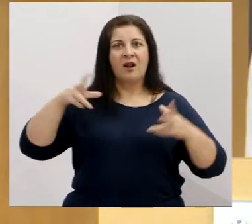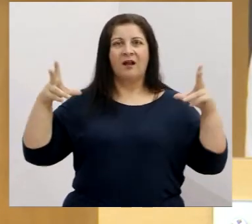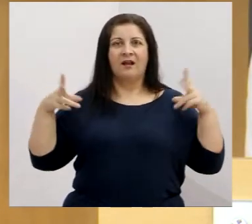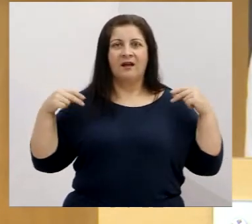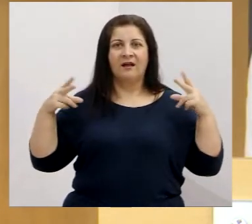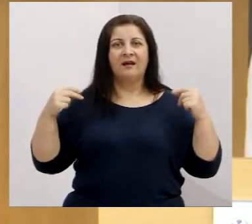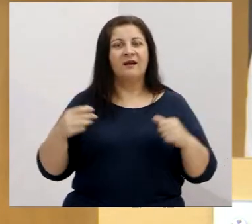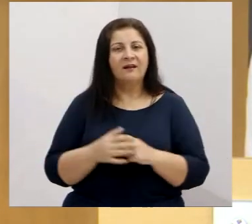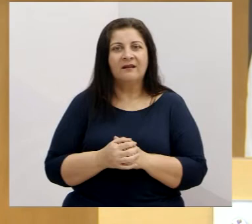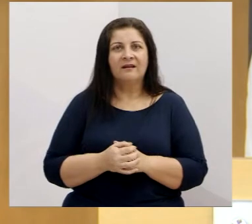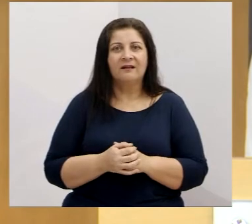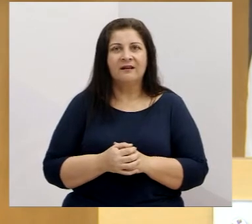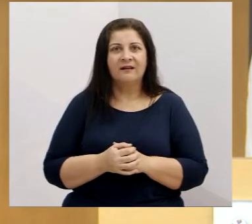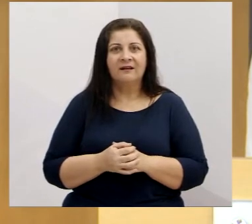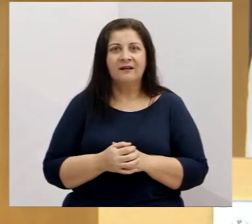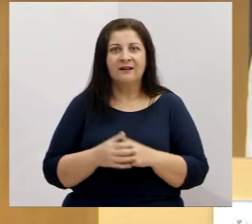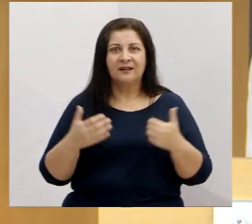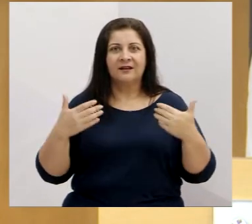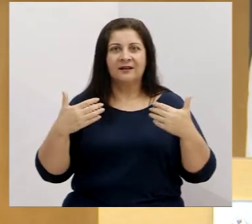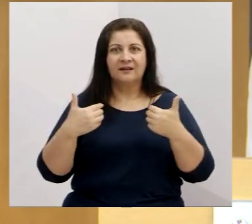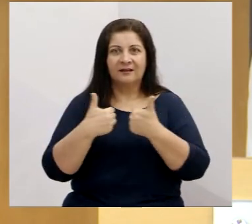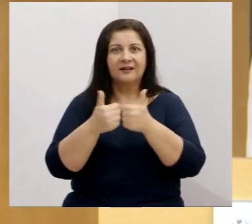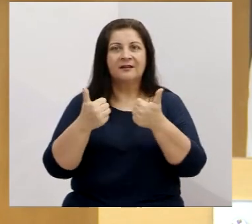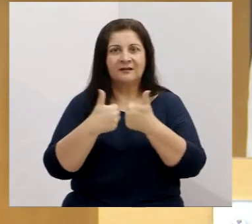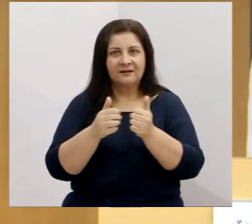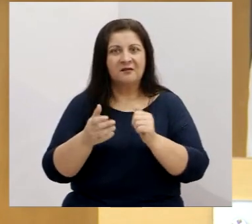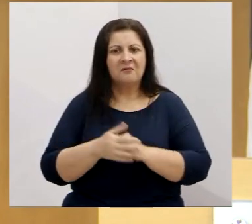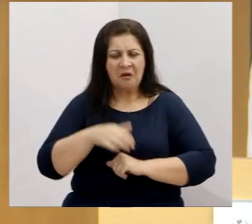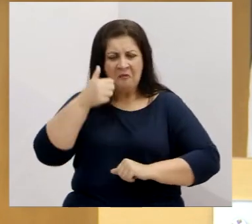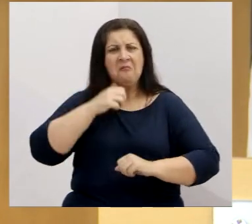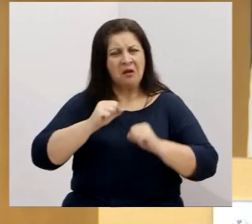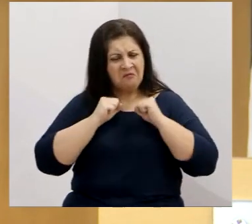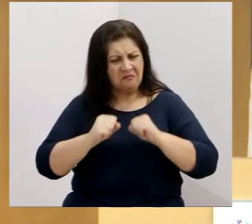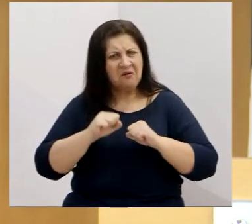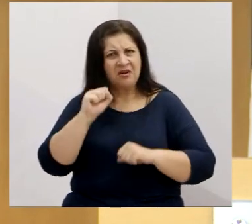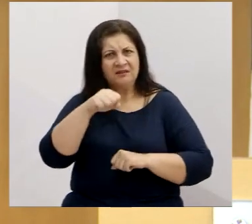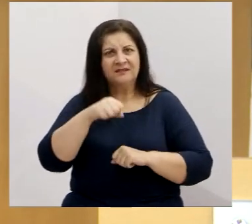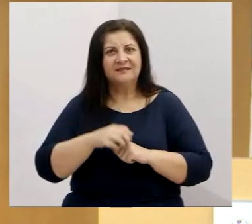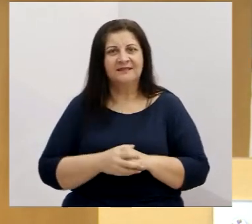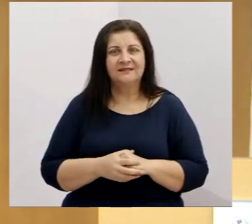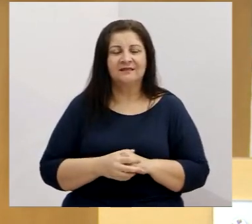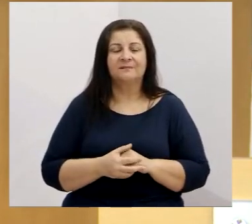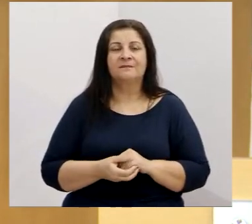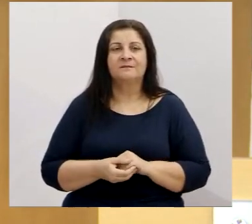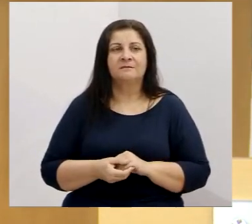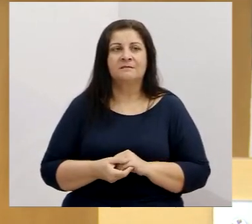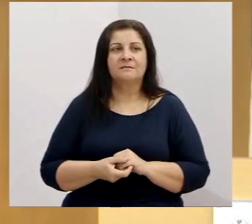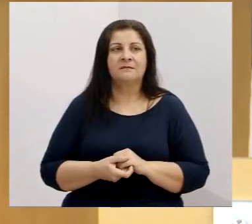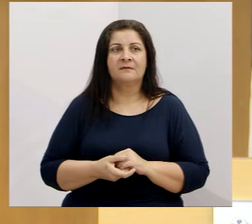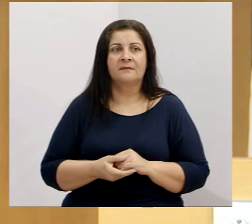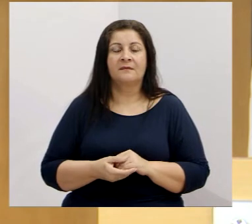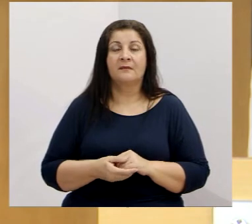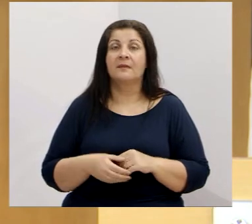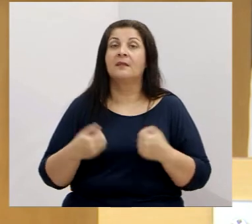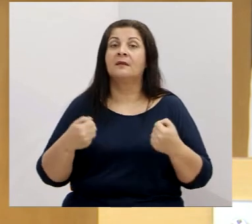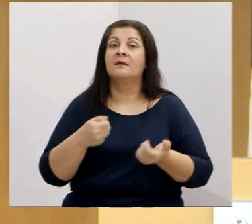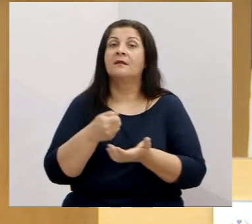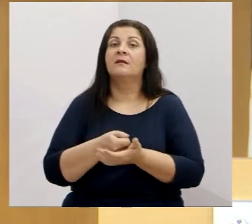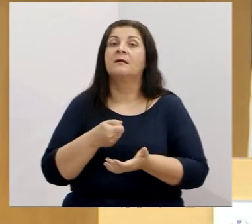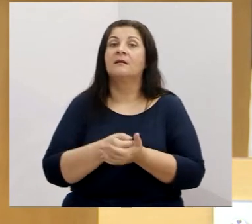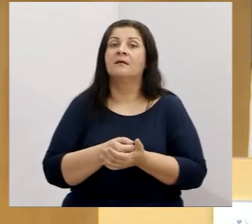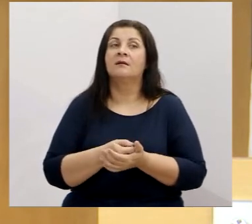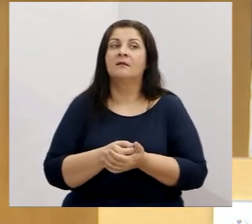motorista porque a mulher era capaz a mulher ela pode tudo que um homem pode agora o que a gente tem que continuar